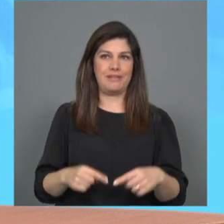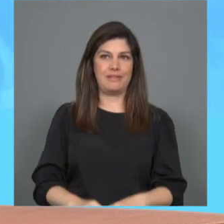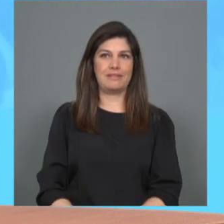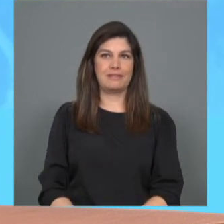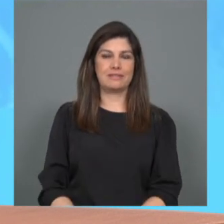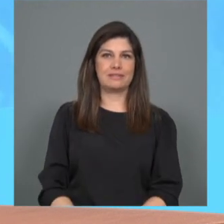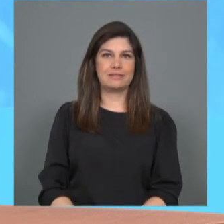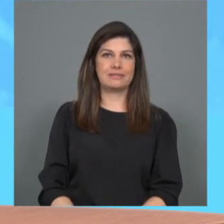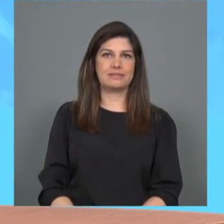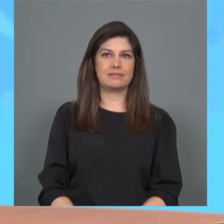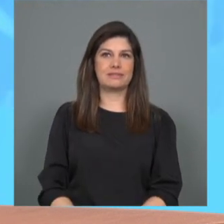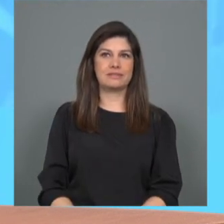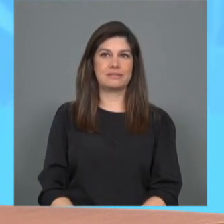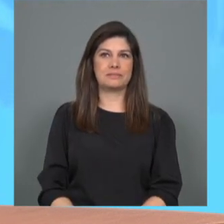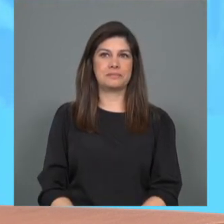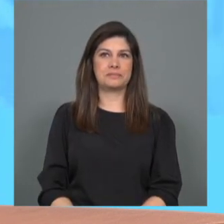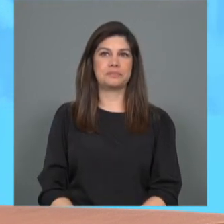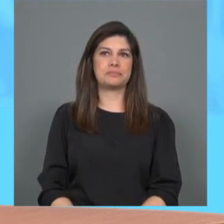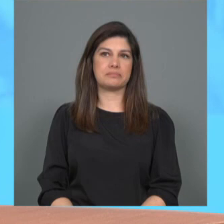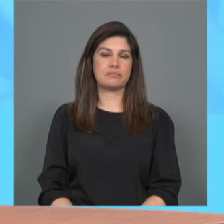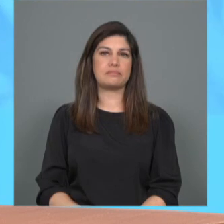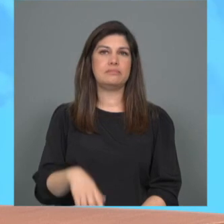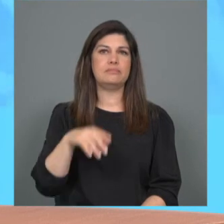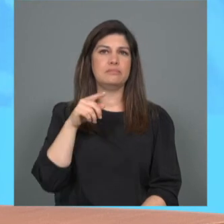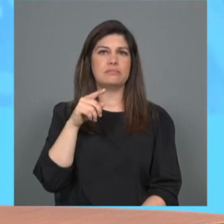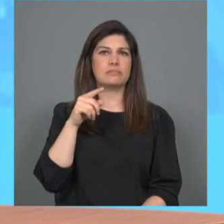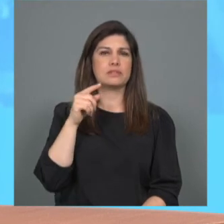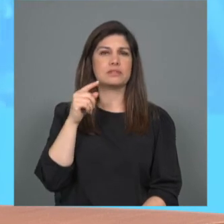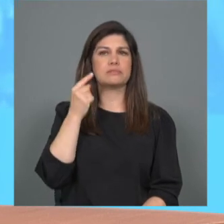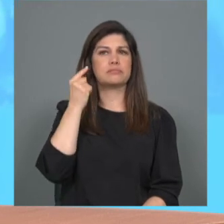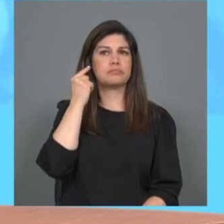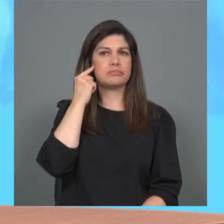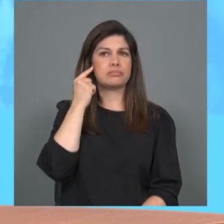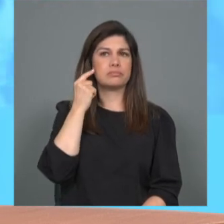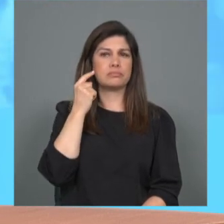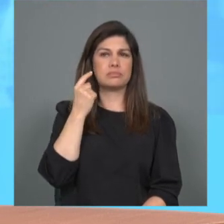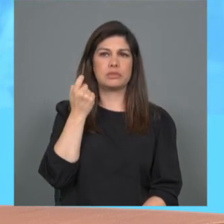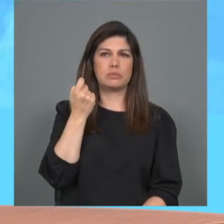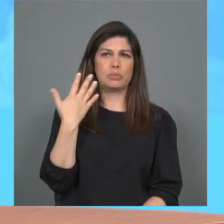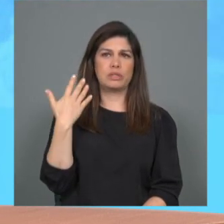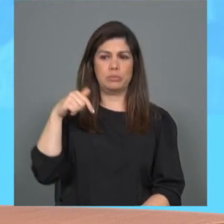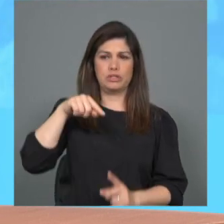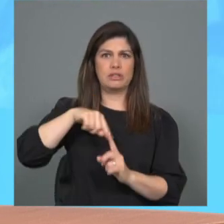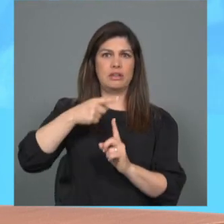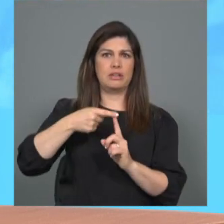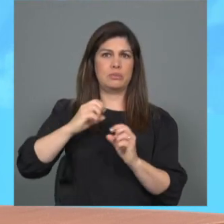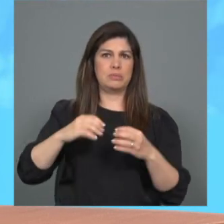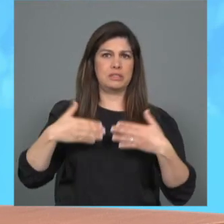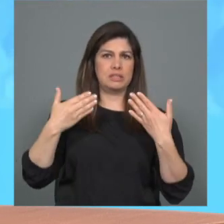Que, enfim, foi conhecido há relativamente pouco tempo, neste ano, no princípio deste ano, ao final do ano